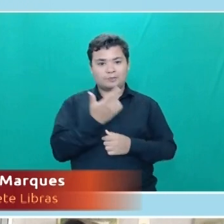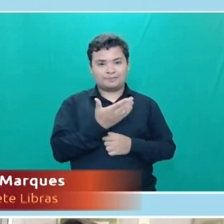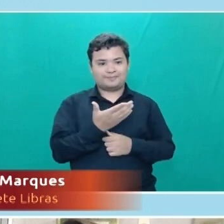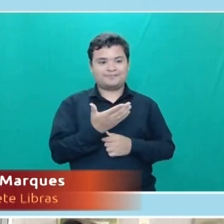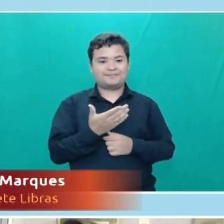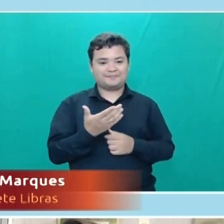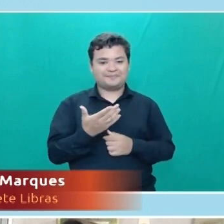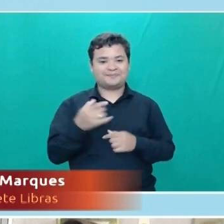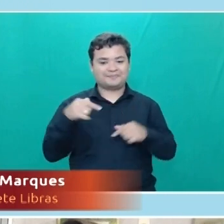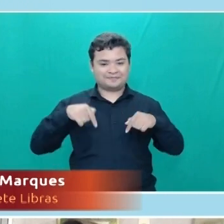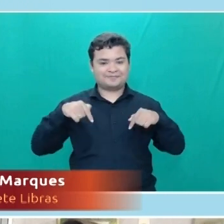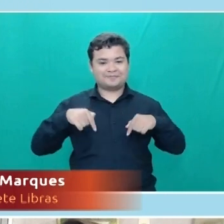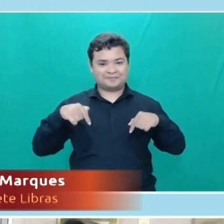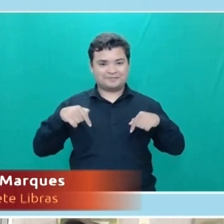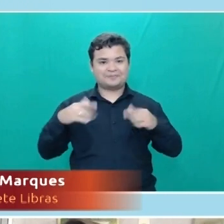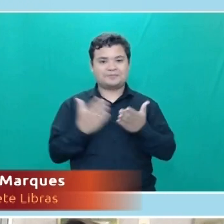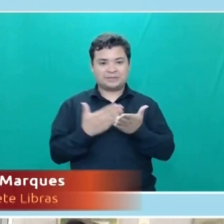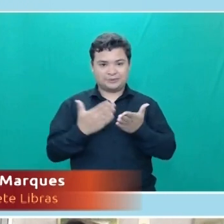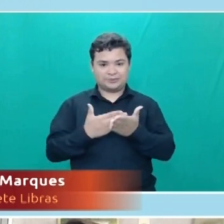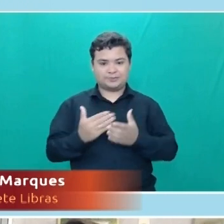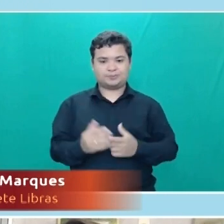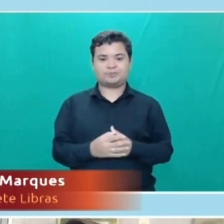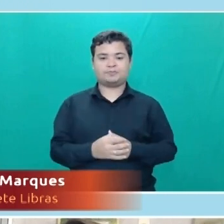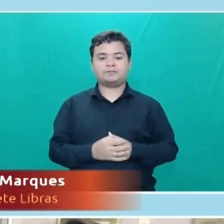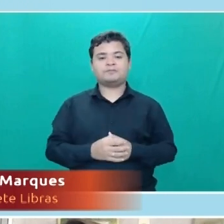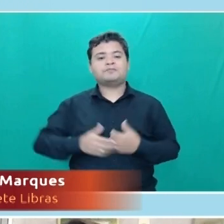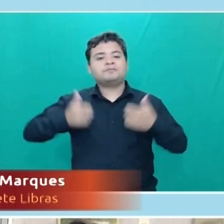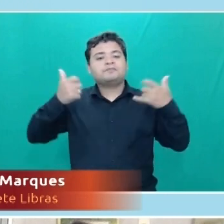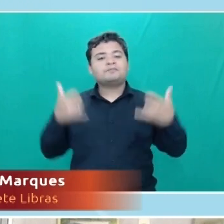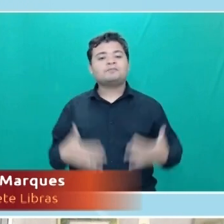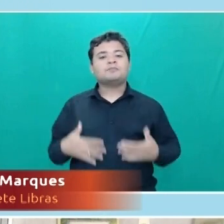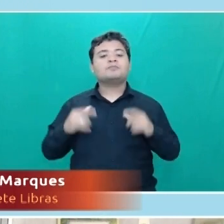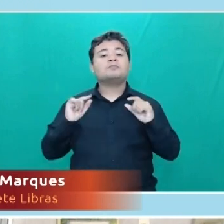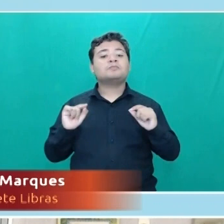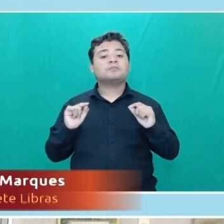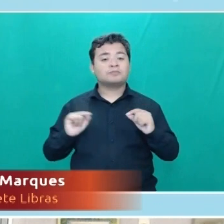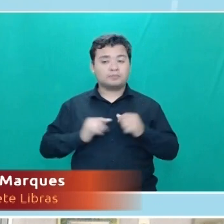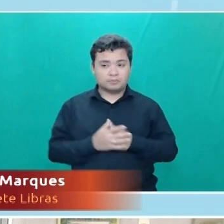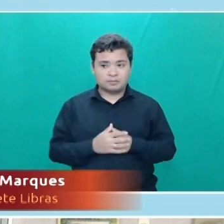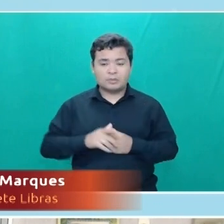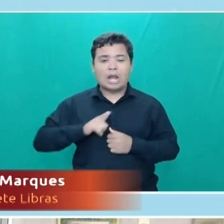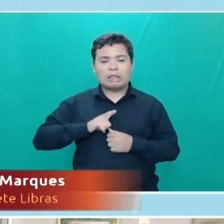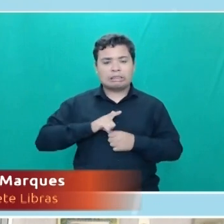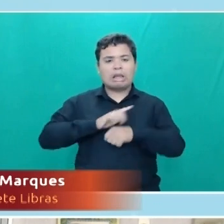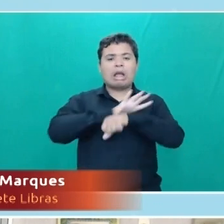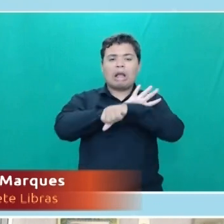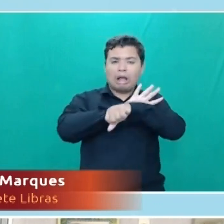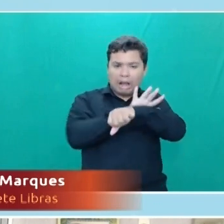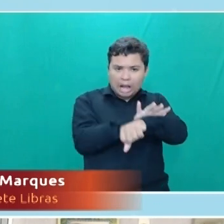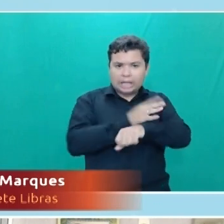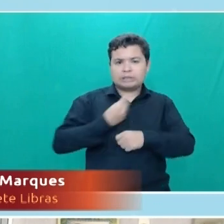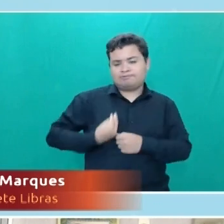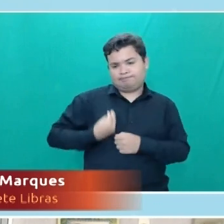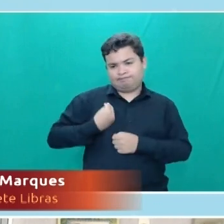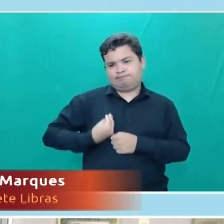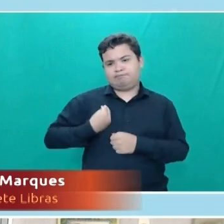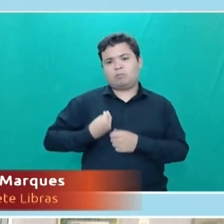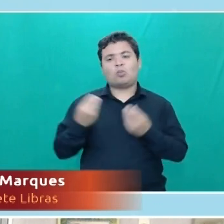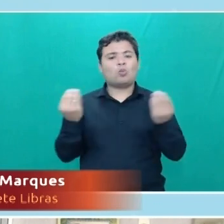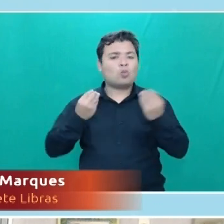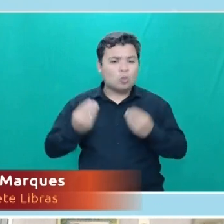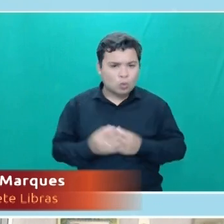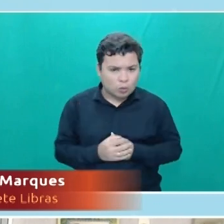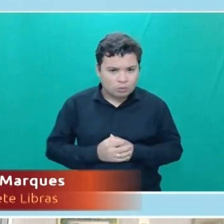Racismo Recreativo, Camila. E nele ele aponta o que é esse tipo, essa forma que o racismo se manifesta, é uma forma muito